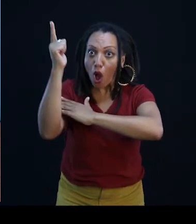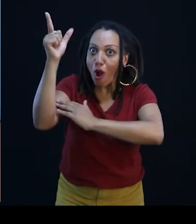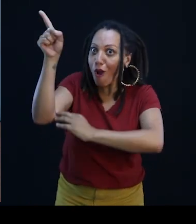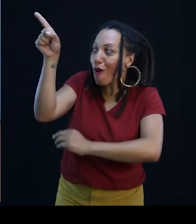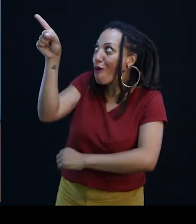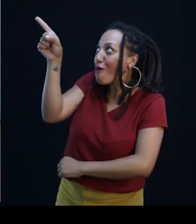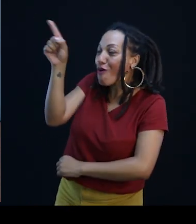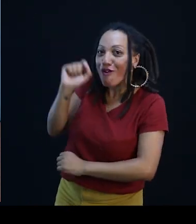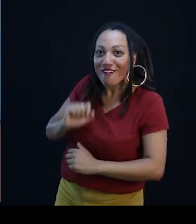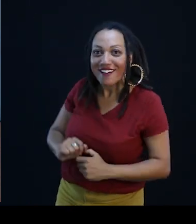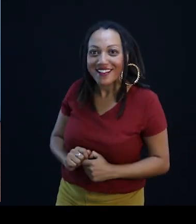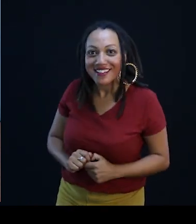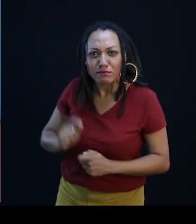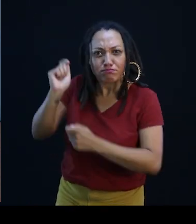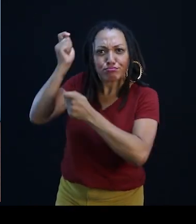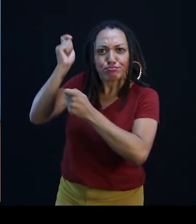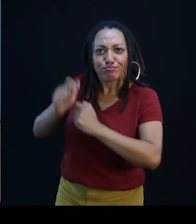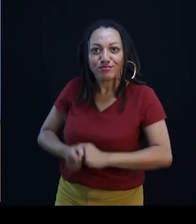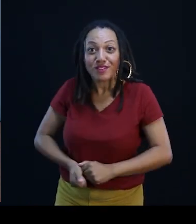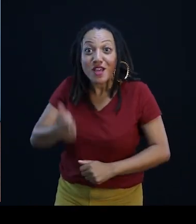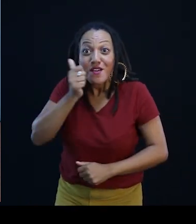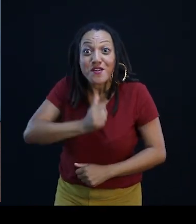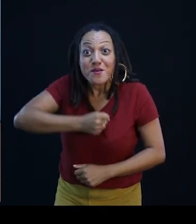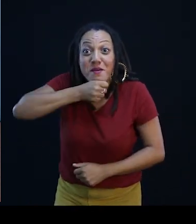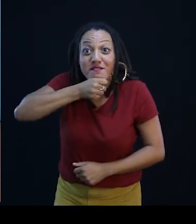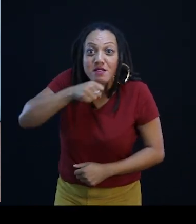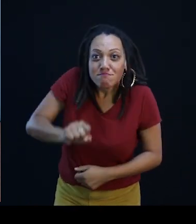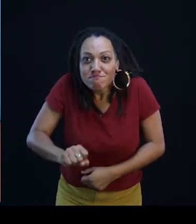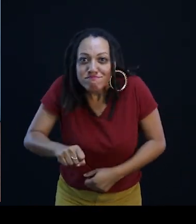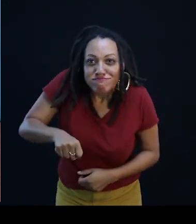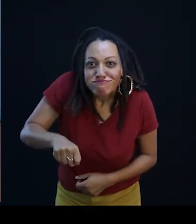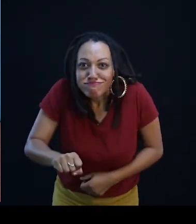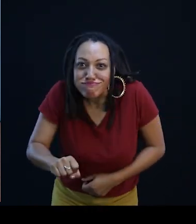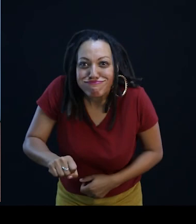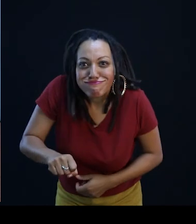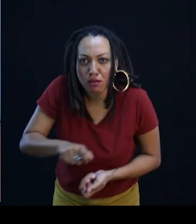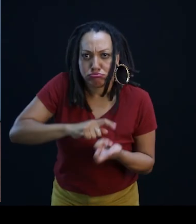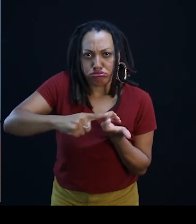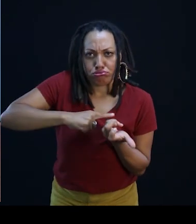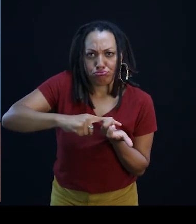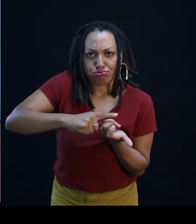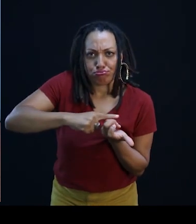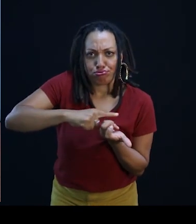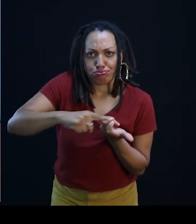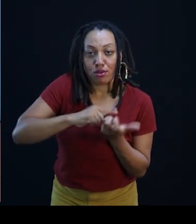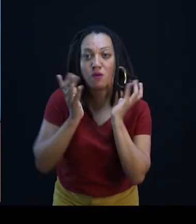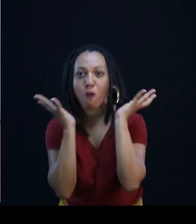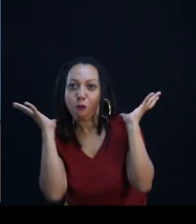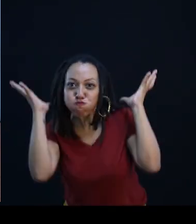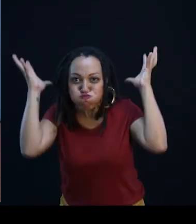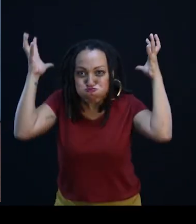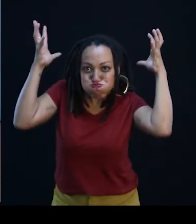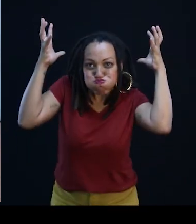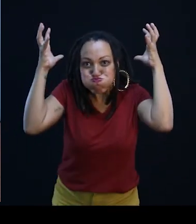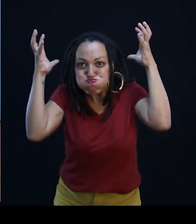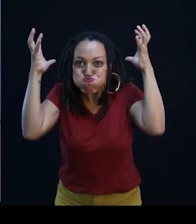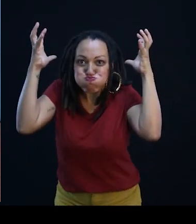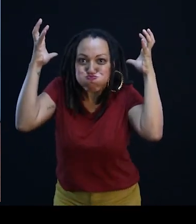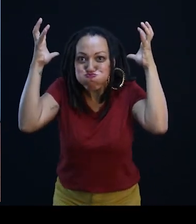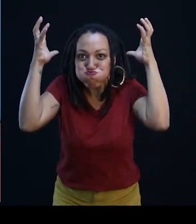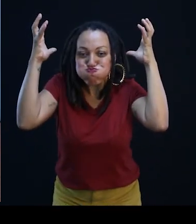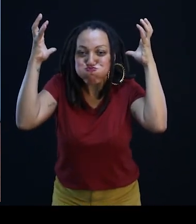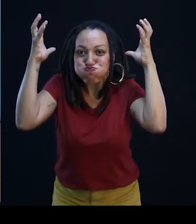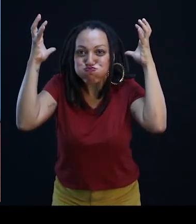vem nascendo ali. Eu vi uma velhinha assim, com a trouxa desse